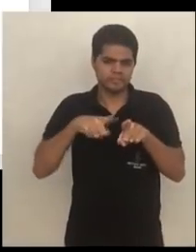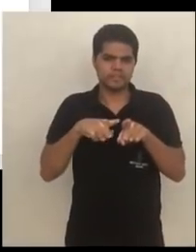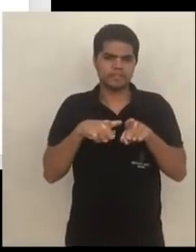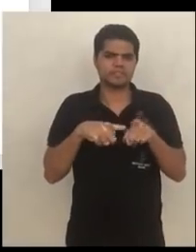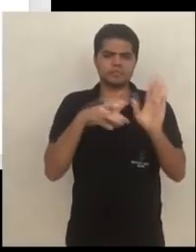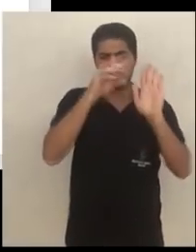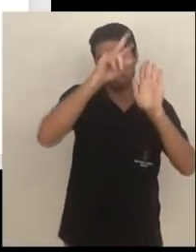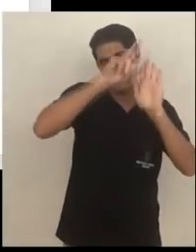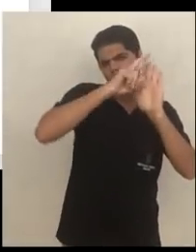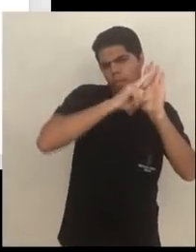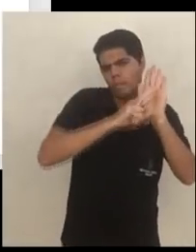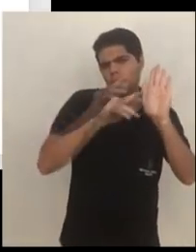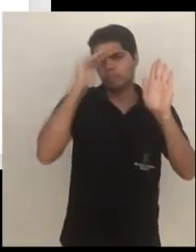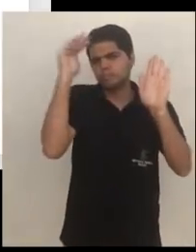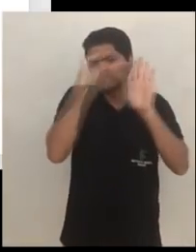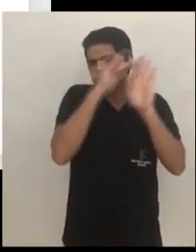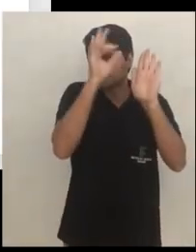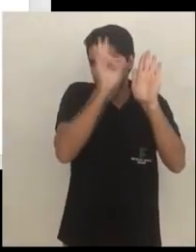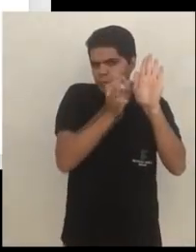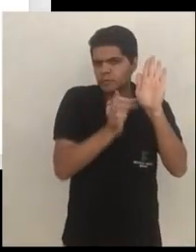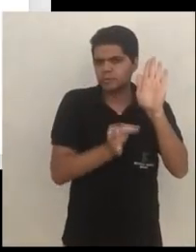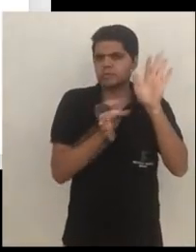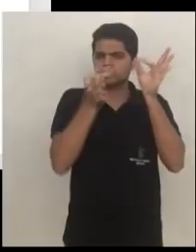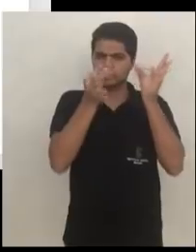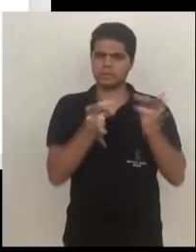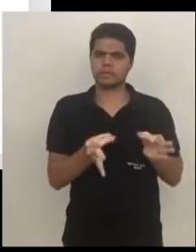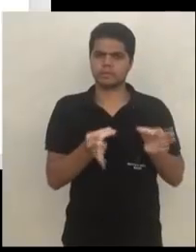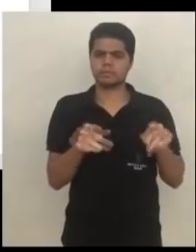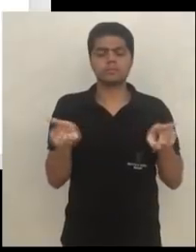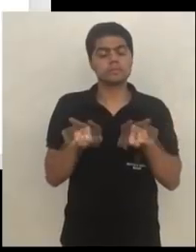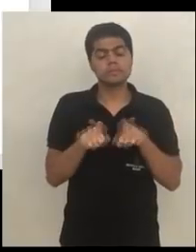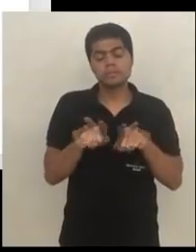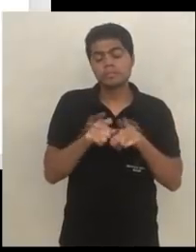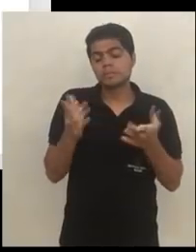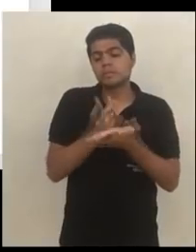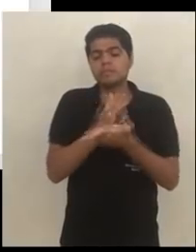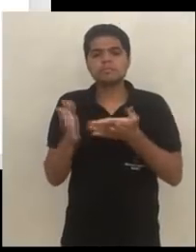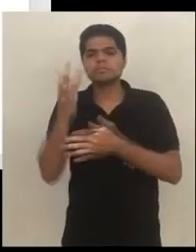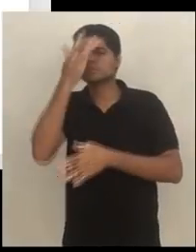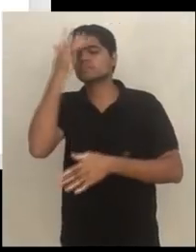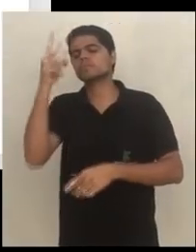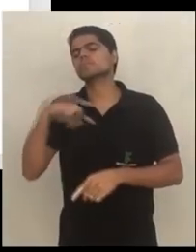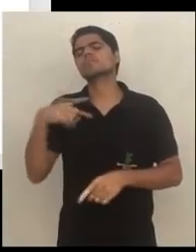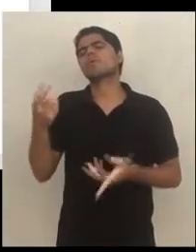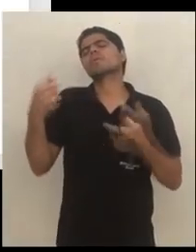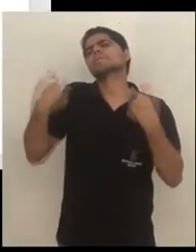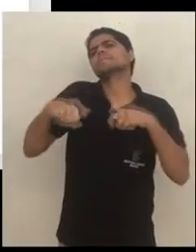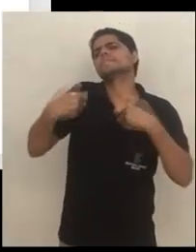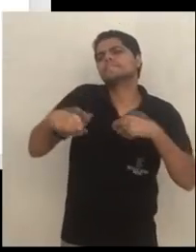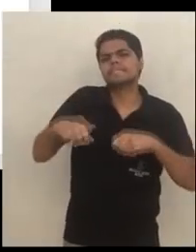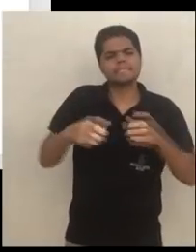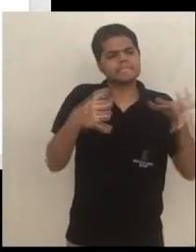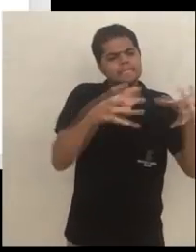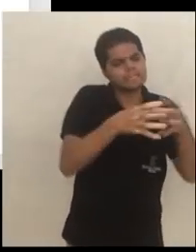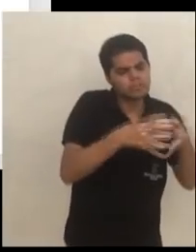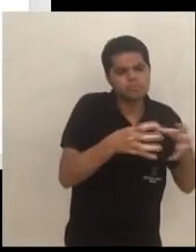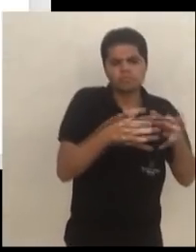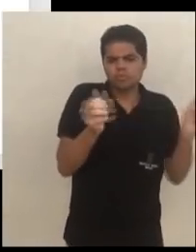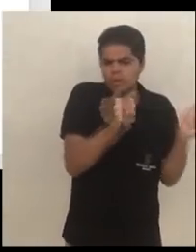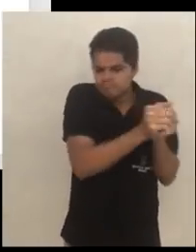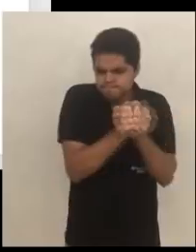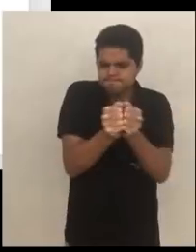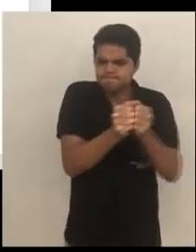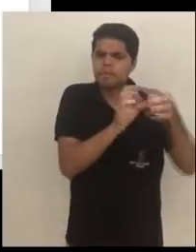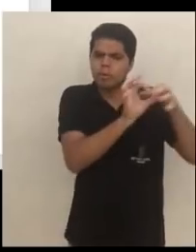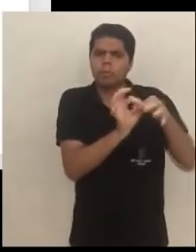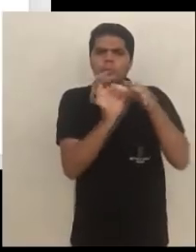conformidade, manifesta-se também no momento em que julgar necessário sobre o acompanhamento das OCS. Então a OCS entra com pedido,